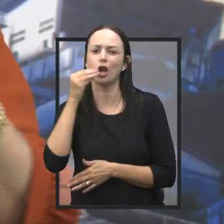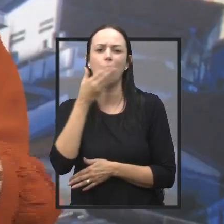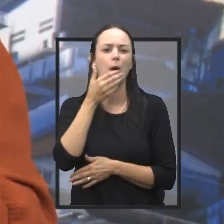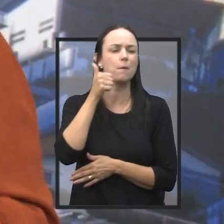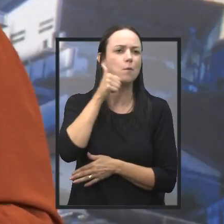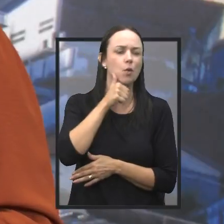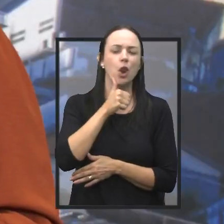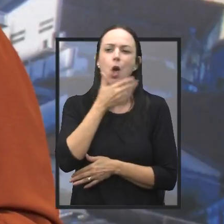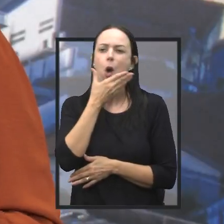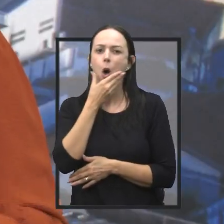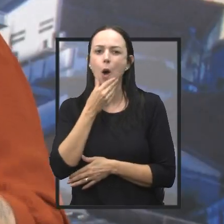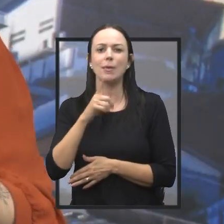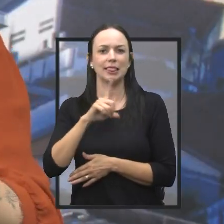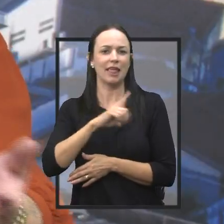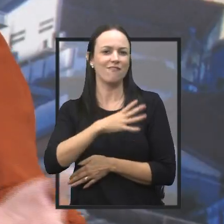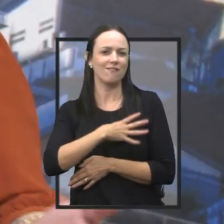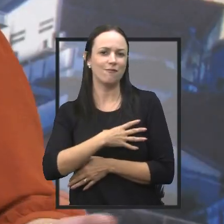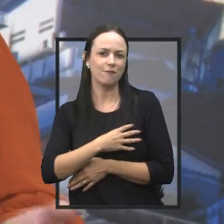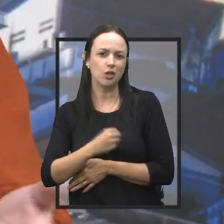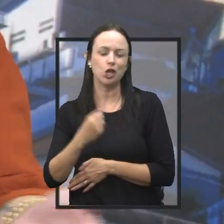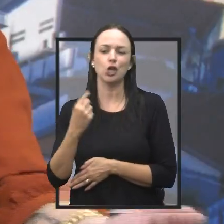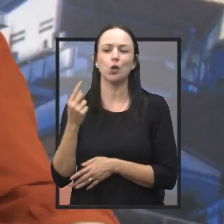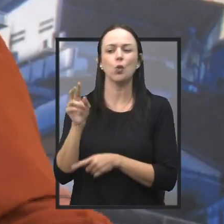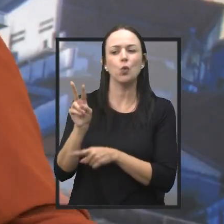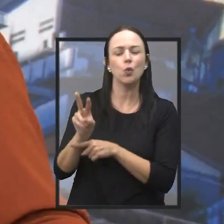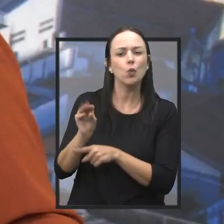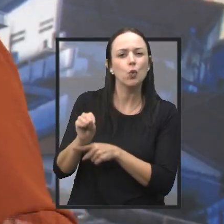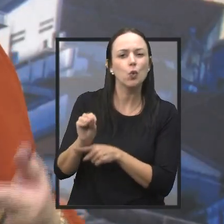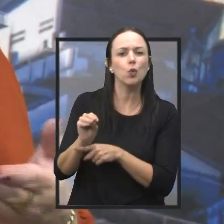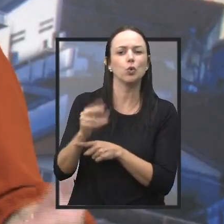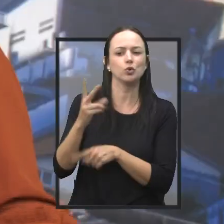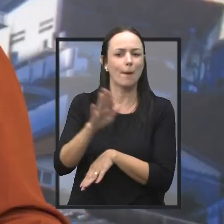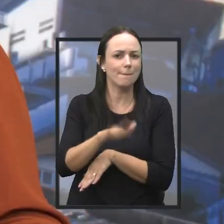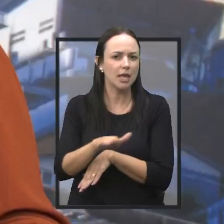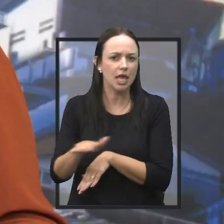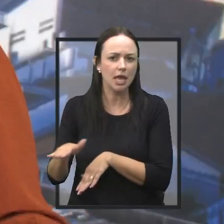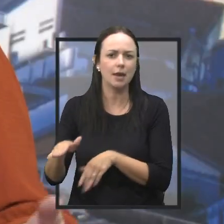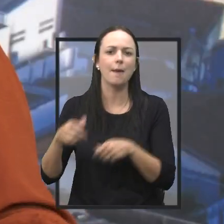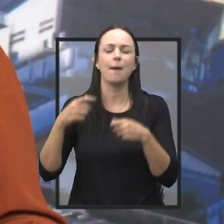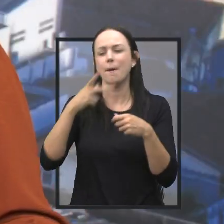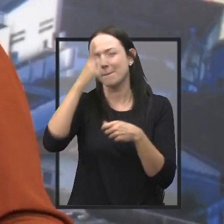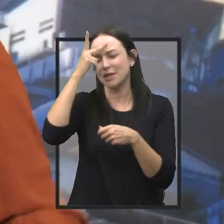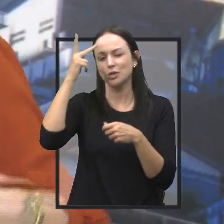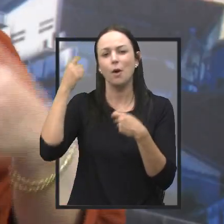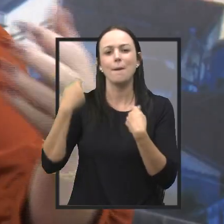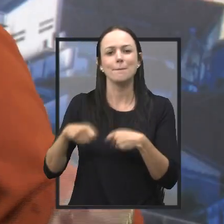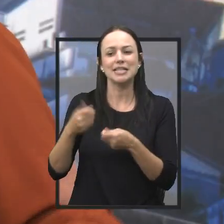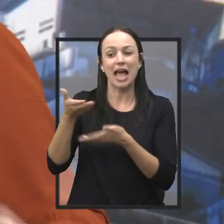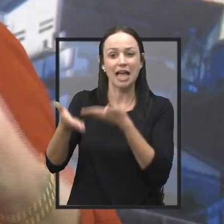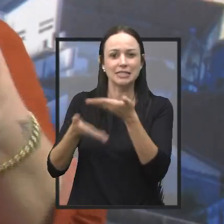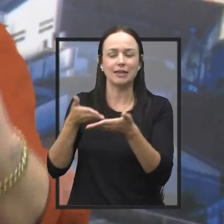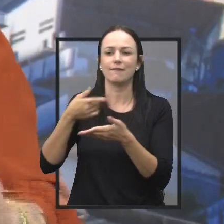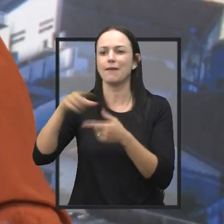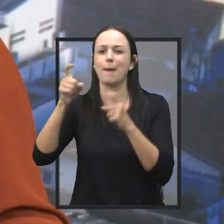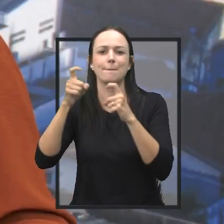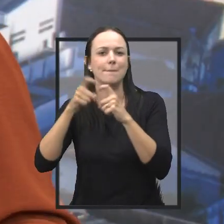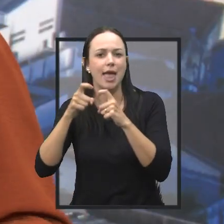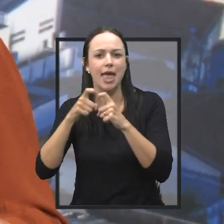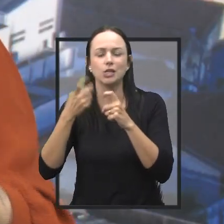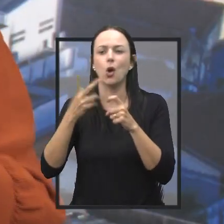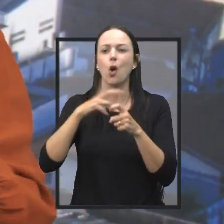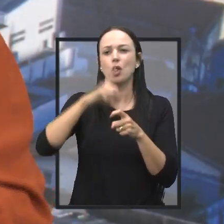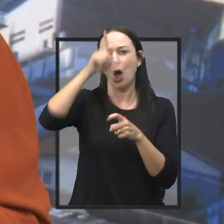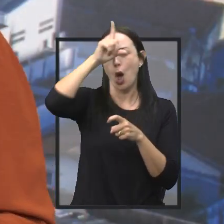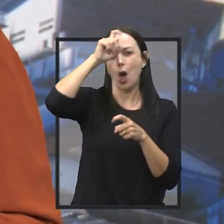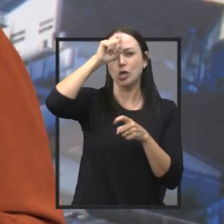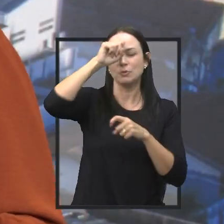homens, que cuidem dos seus filhos, dos seus menores, das pessoas que precisam desta atenção. Se for ao médico, se tiver